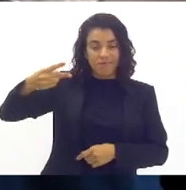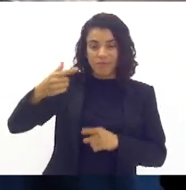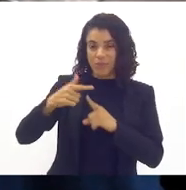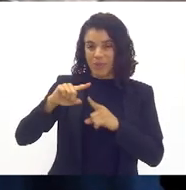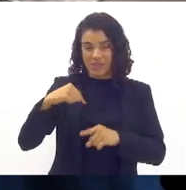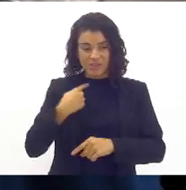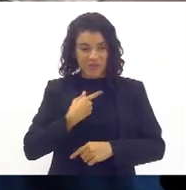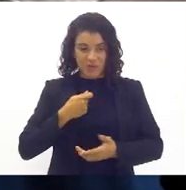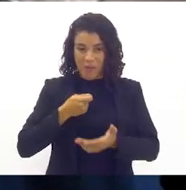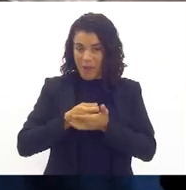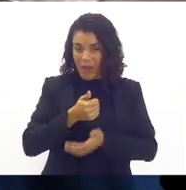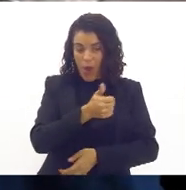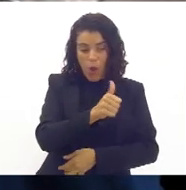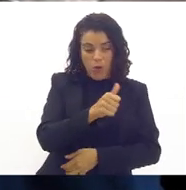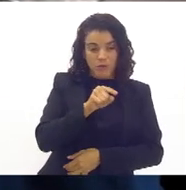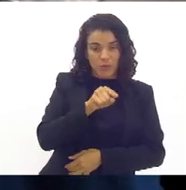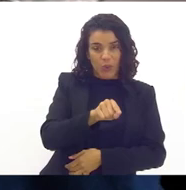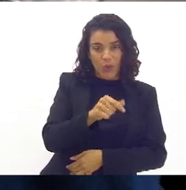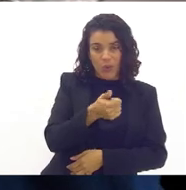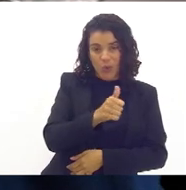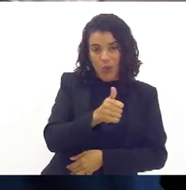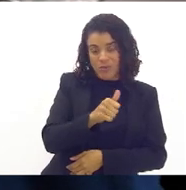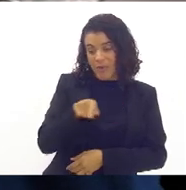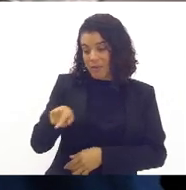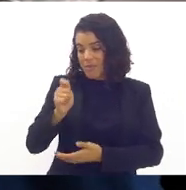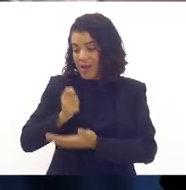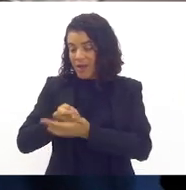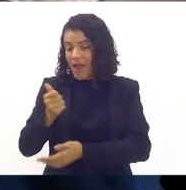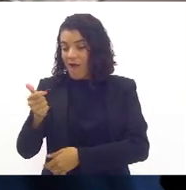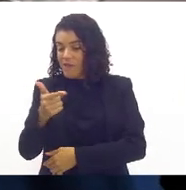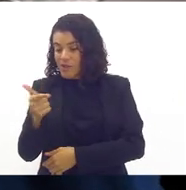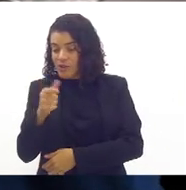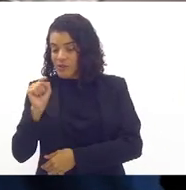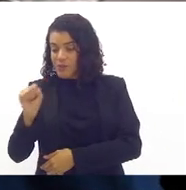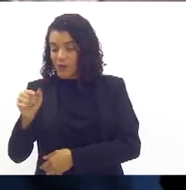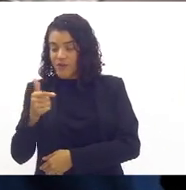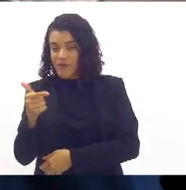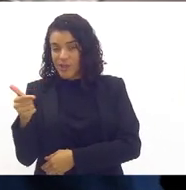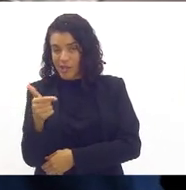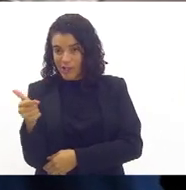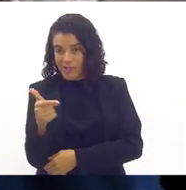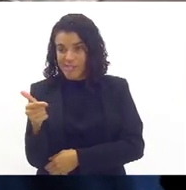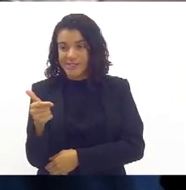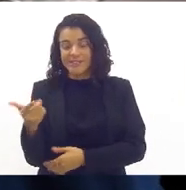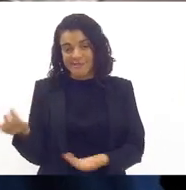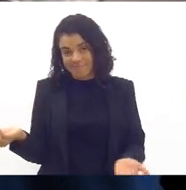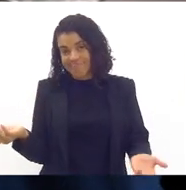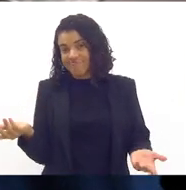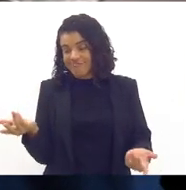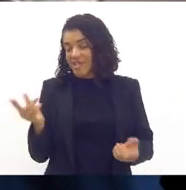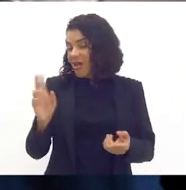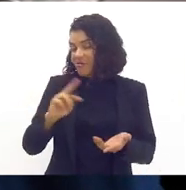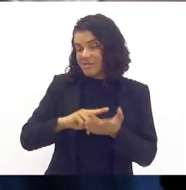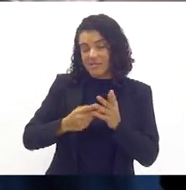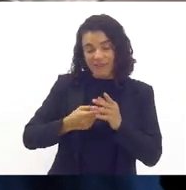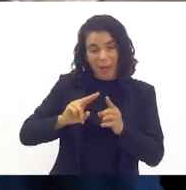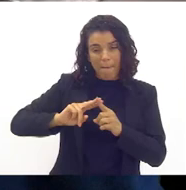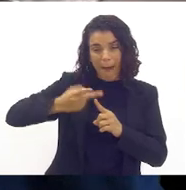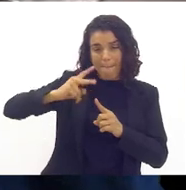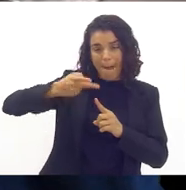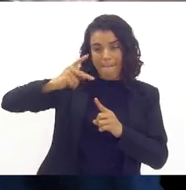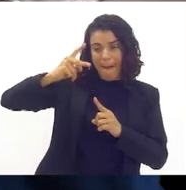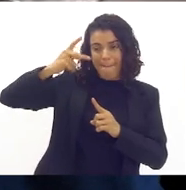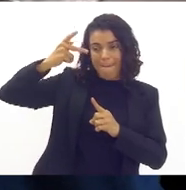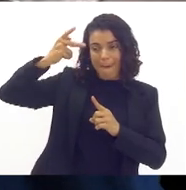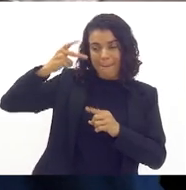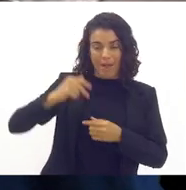mais 11,11, vamos pagar 22,22. Né? Tamanho é crescente.